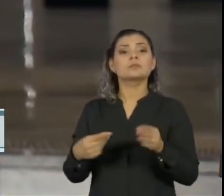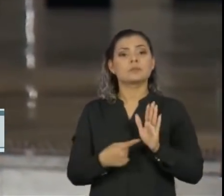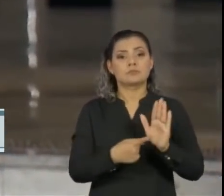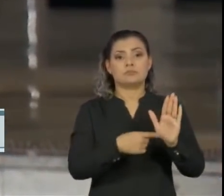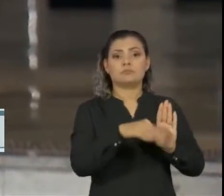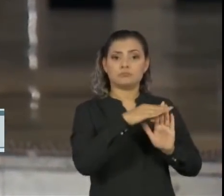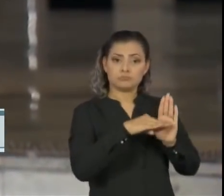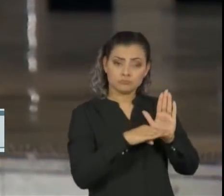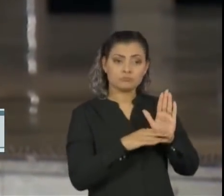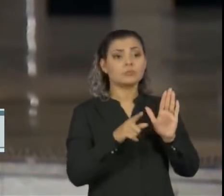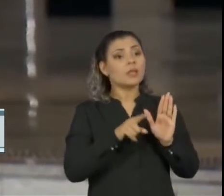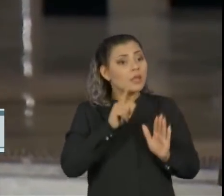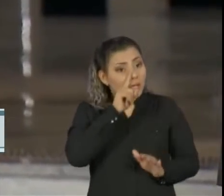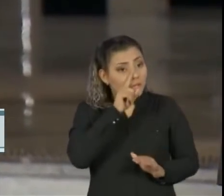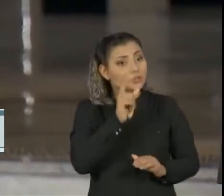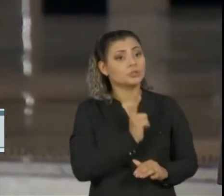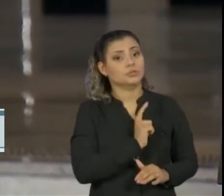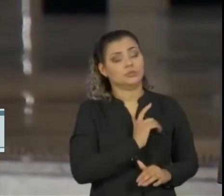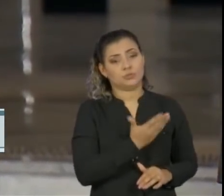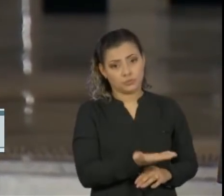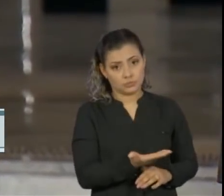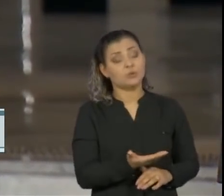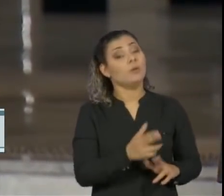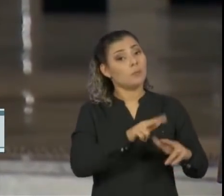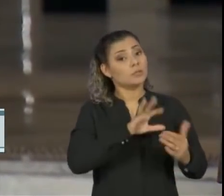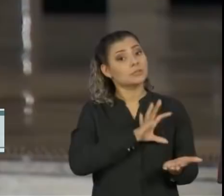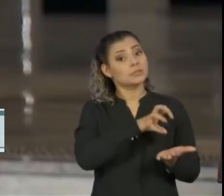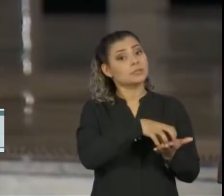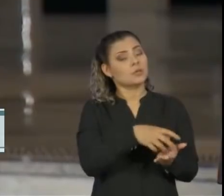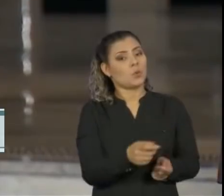se encontra, com o risco determinado pelo nosso centro de